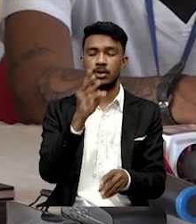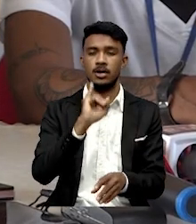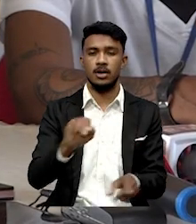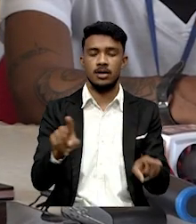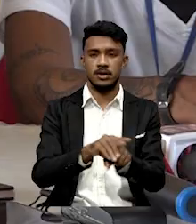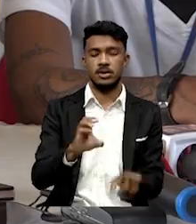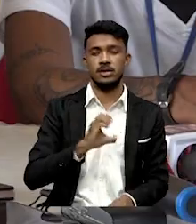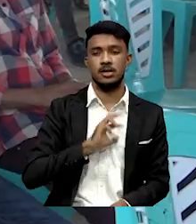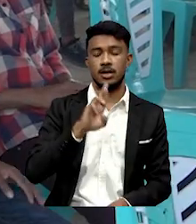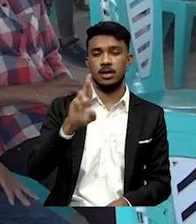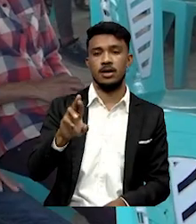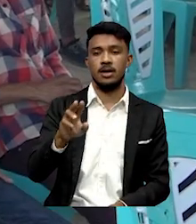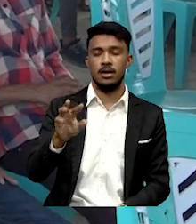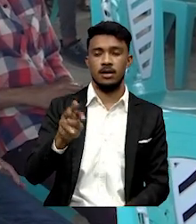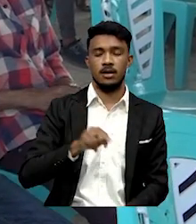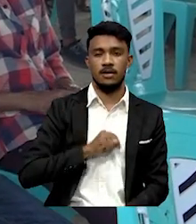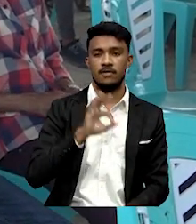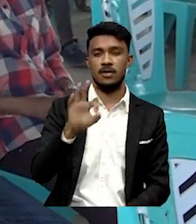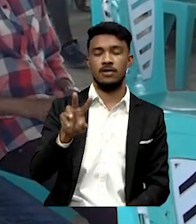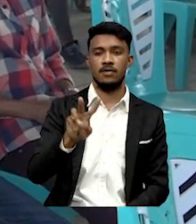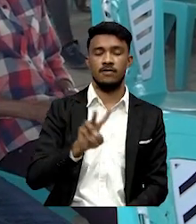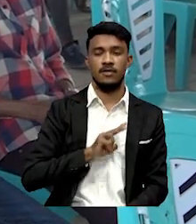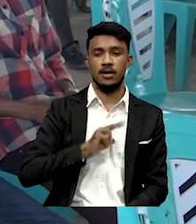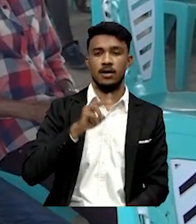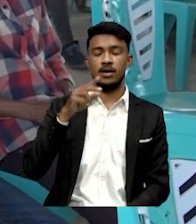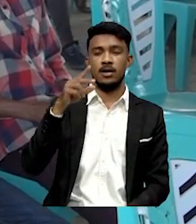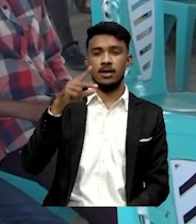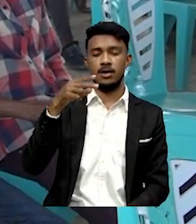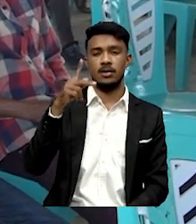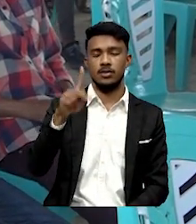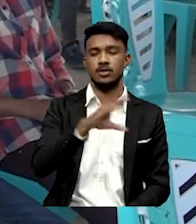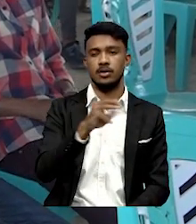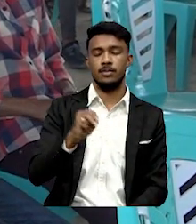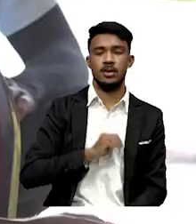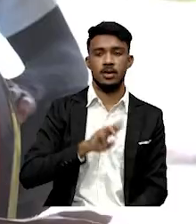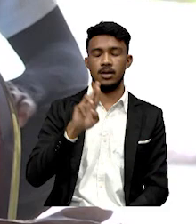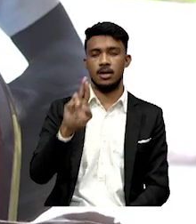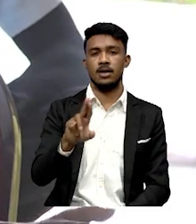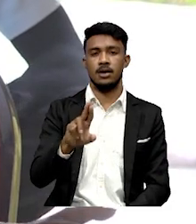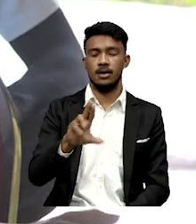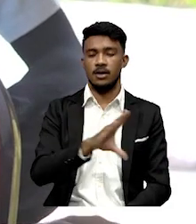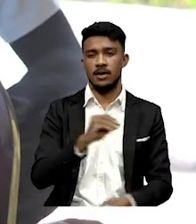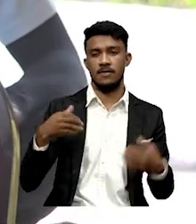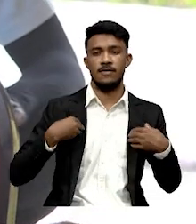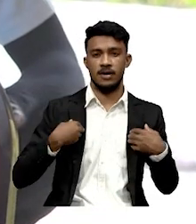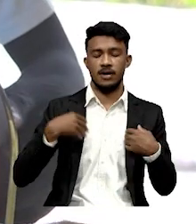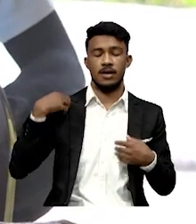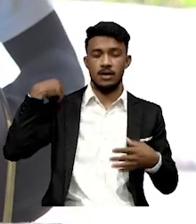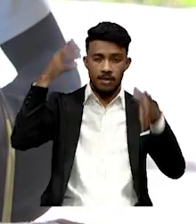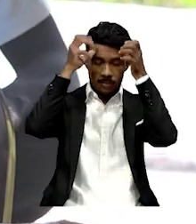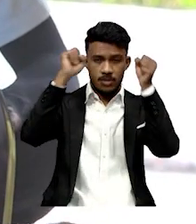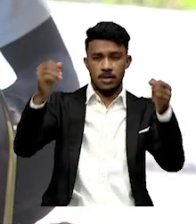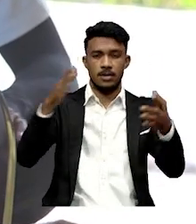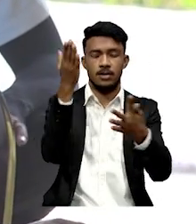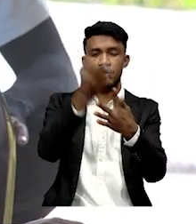Rei, na Infeto, Vera Cruz, no Metinaru, nebe envolve e a equipa candidato presidente da República, Lereanan